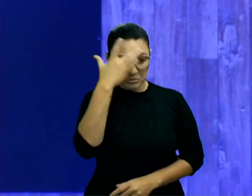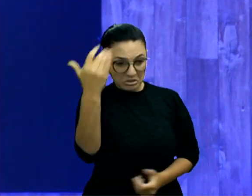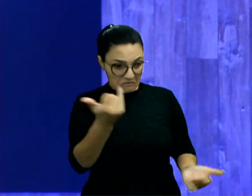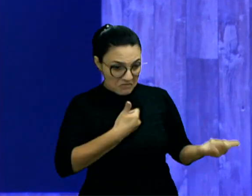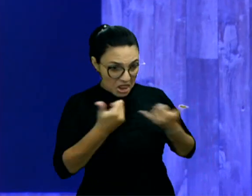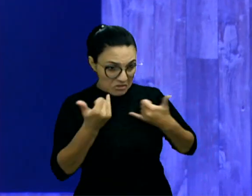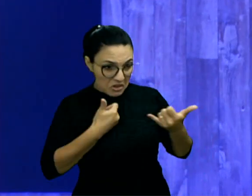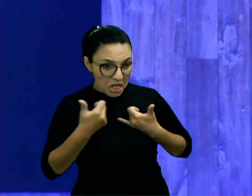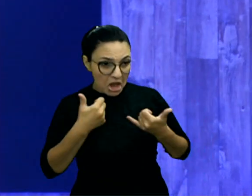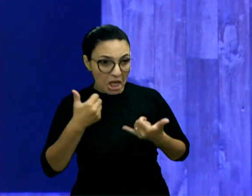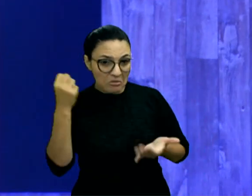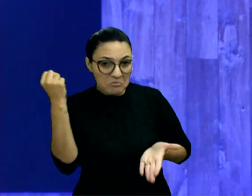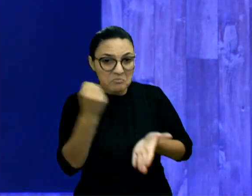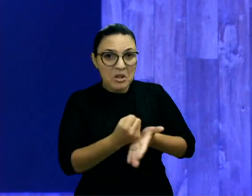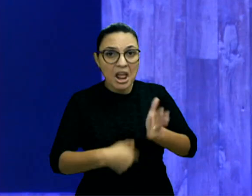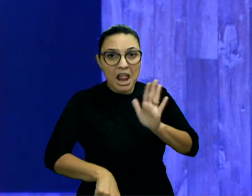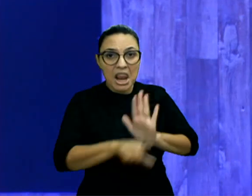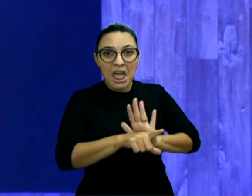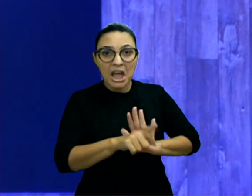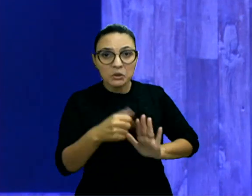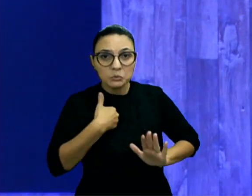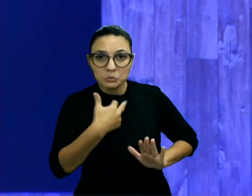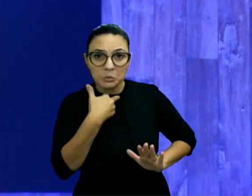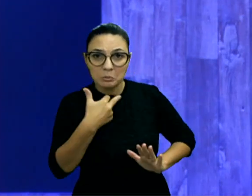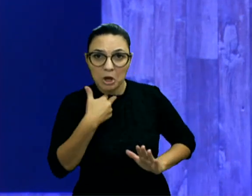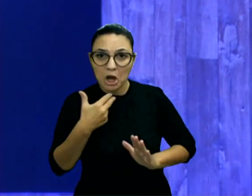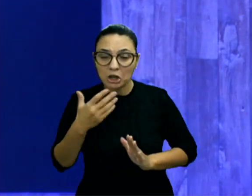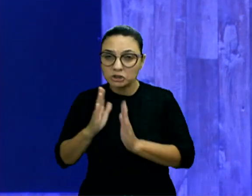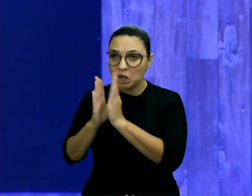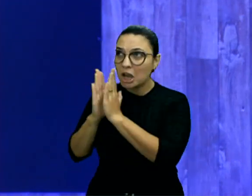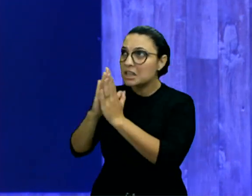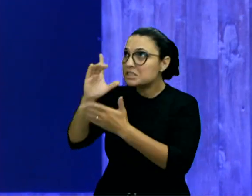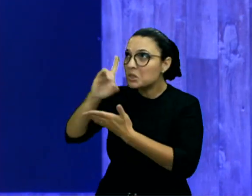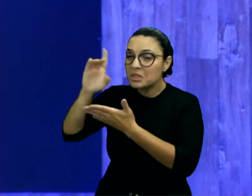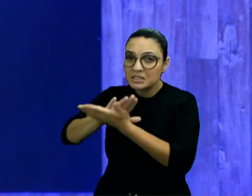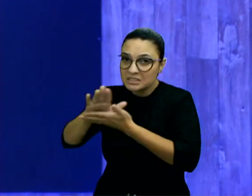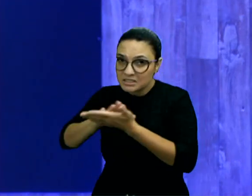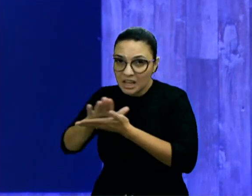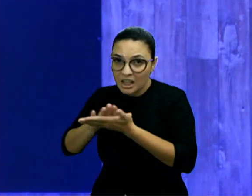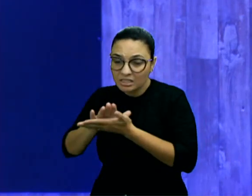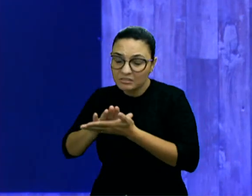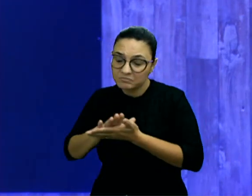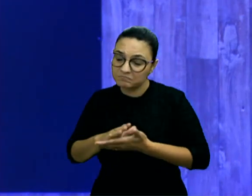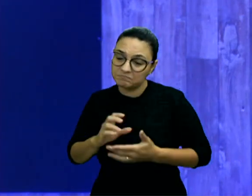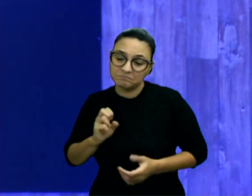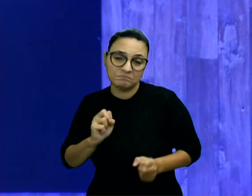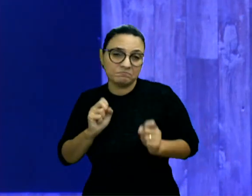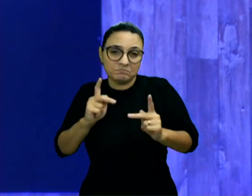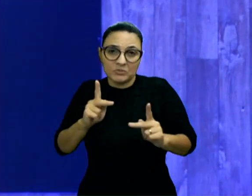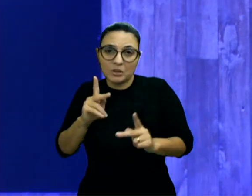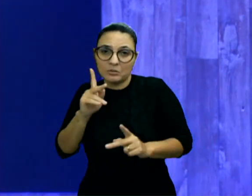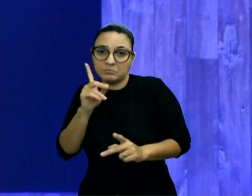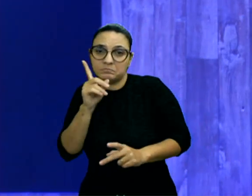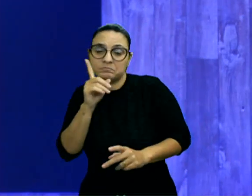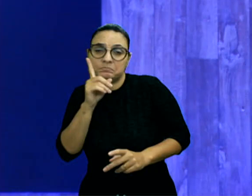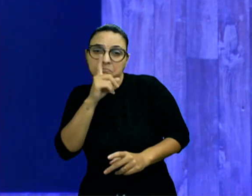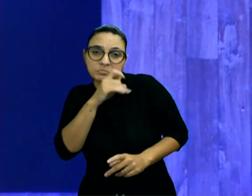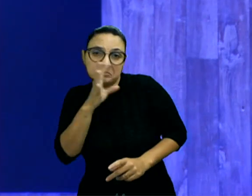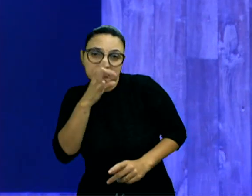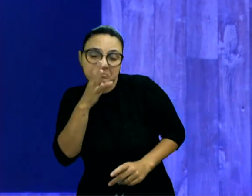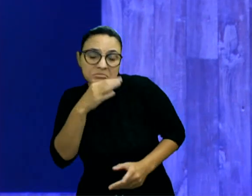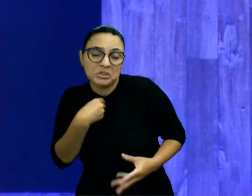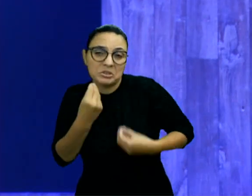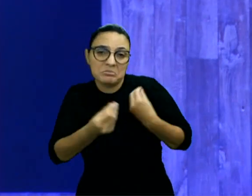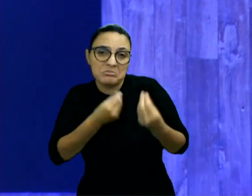que o decreto tinha sido publicado, foi para casa, para o seu quarto, no andar de cima, onde as janelas davam